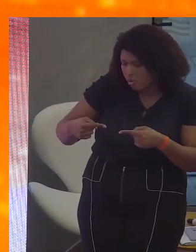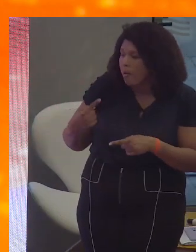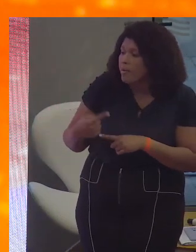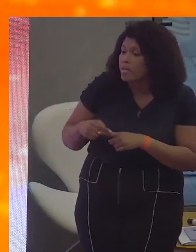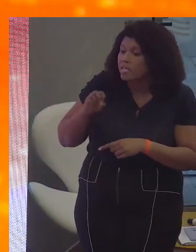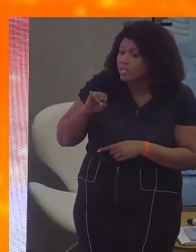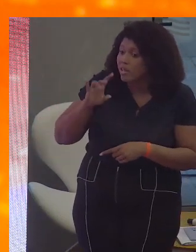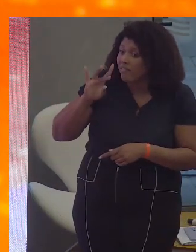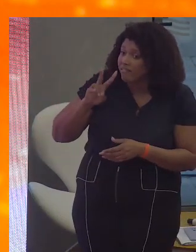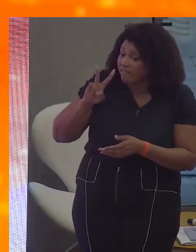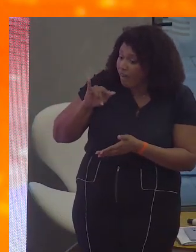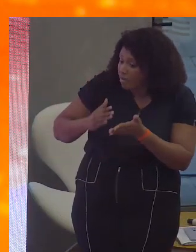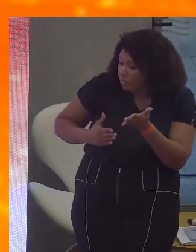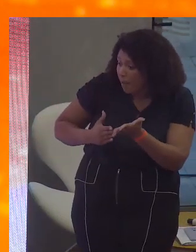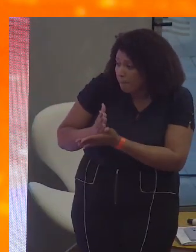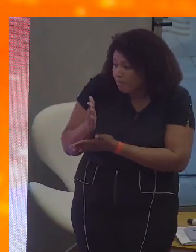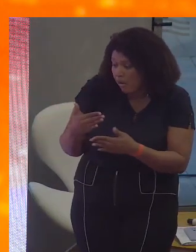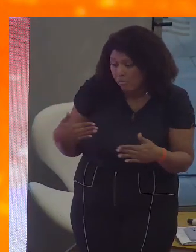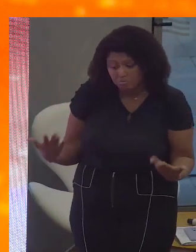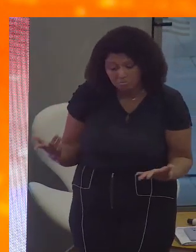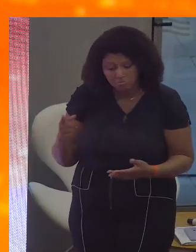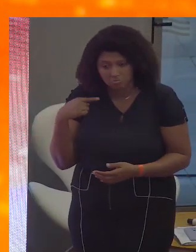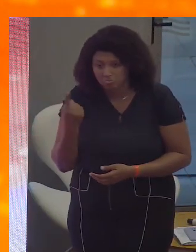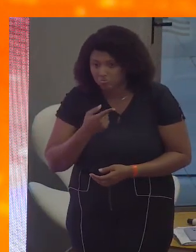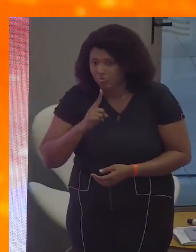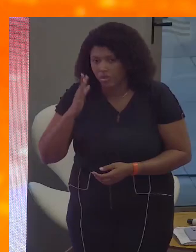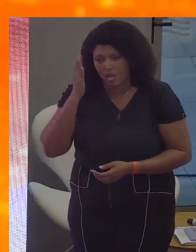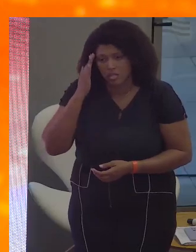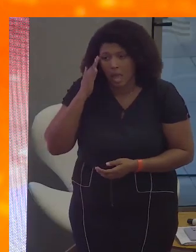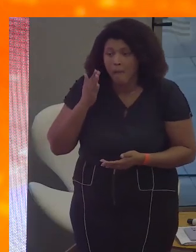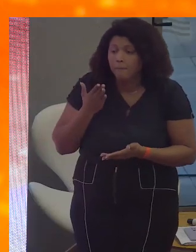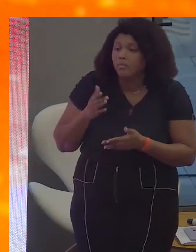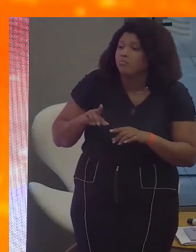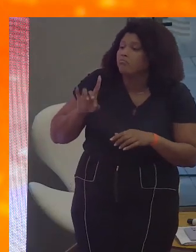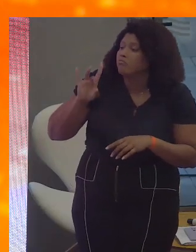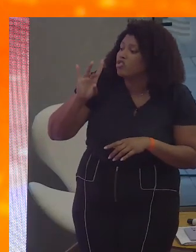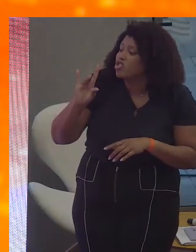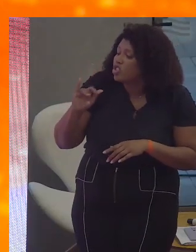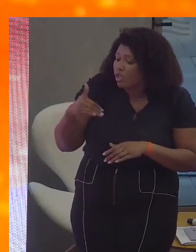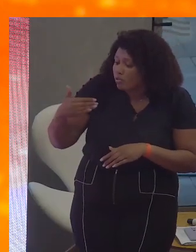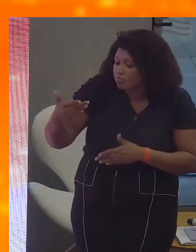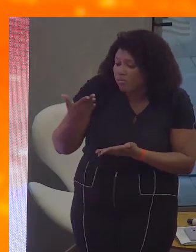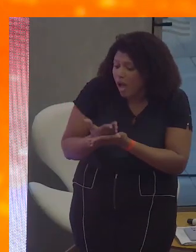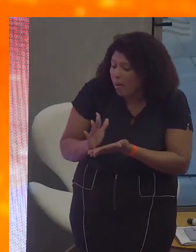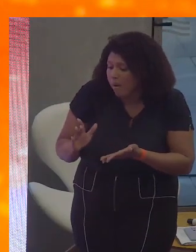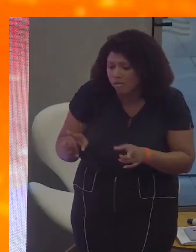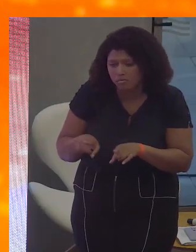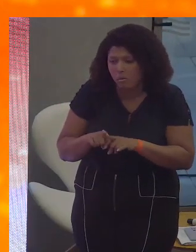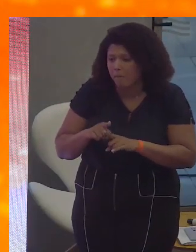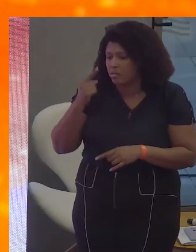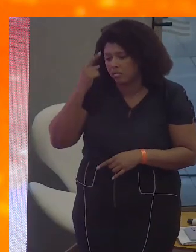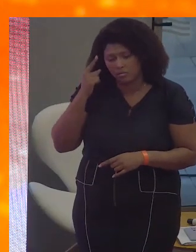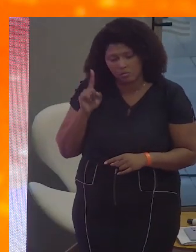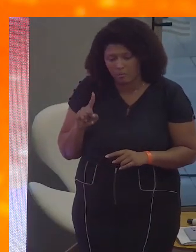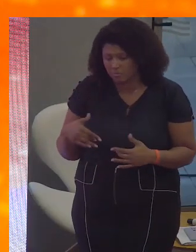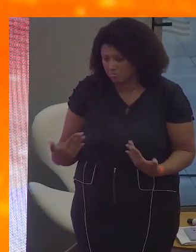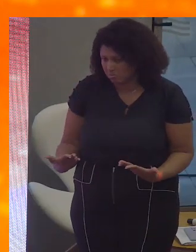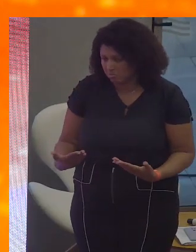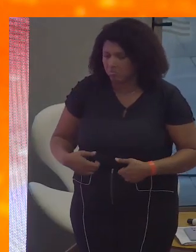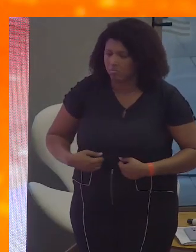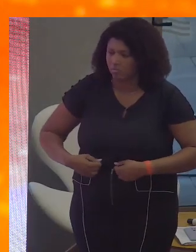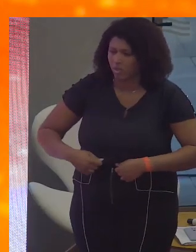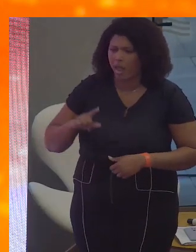não sabemos. Quando isso também vai terminar, não sabemos. Disse para vocês, a